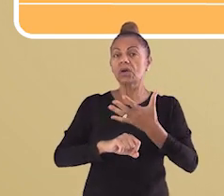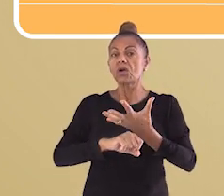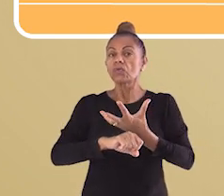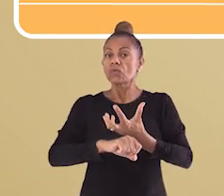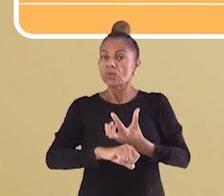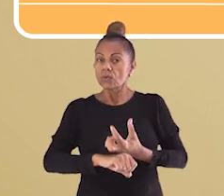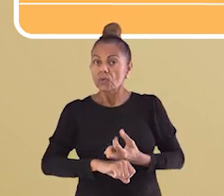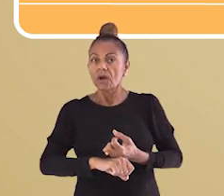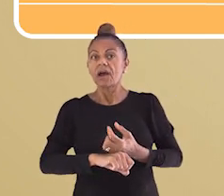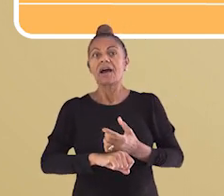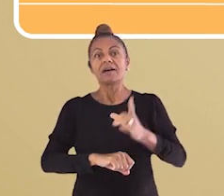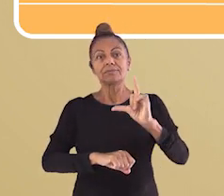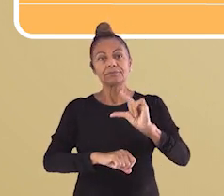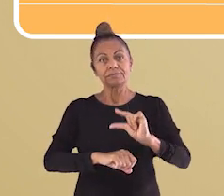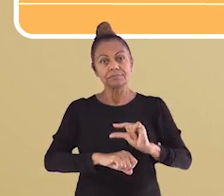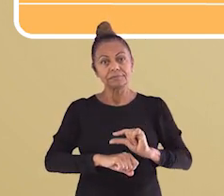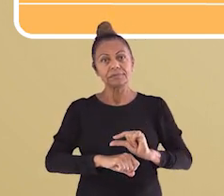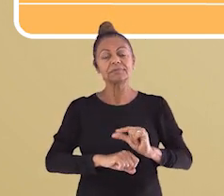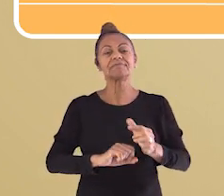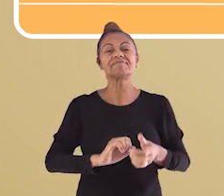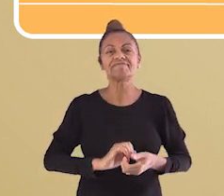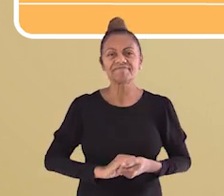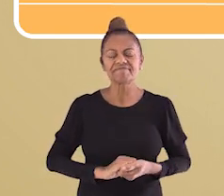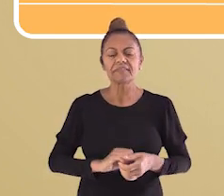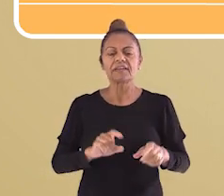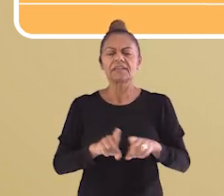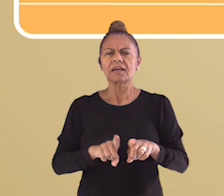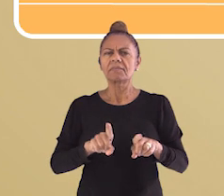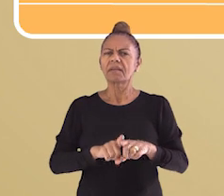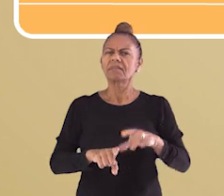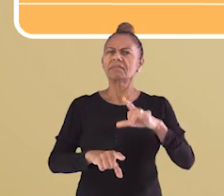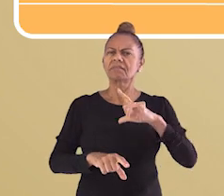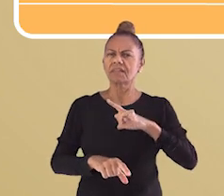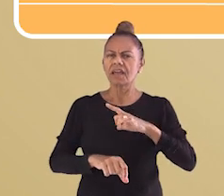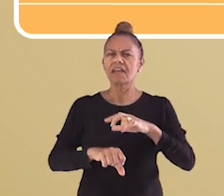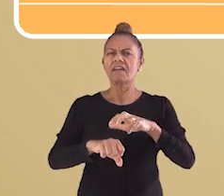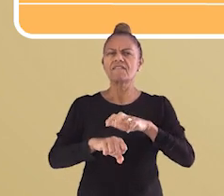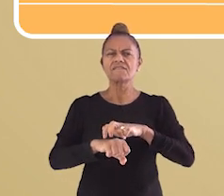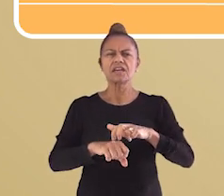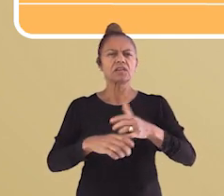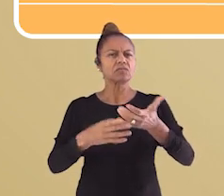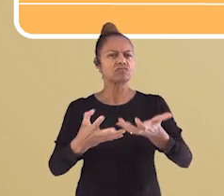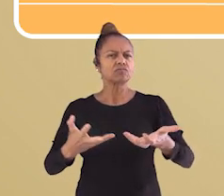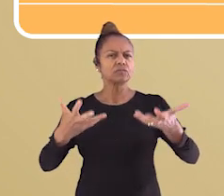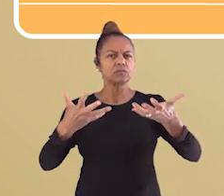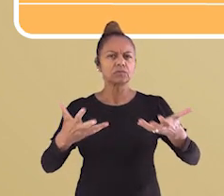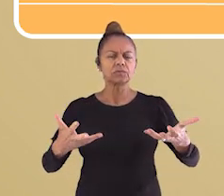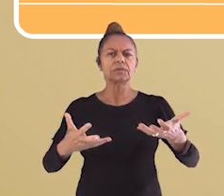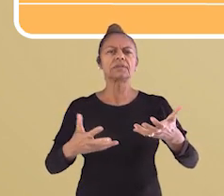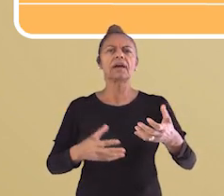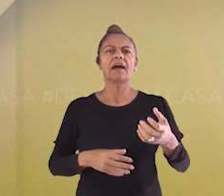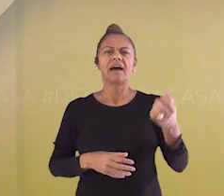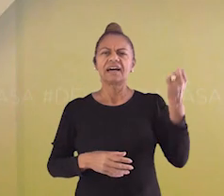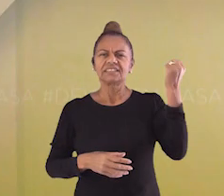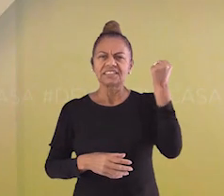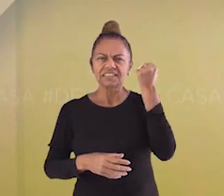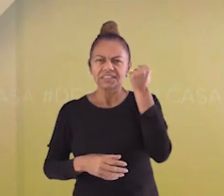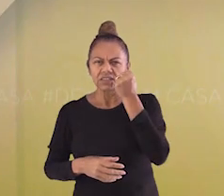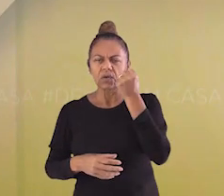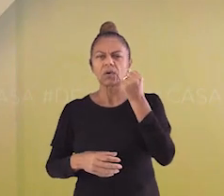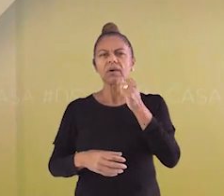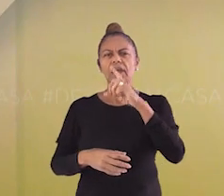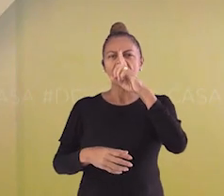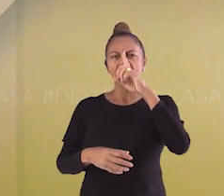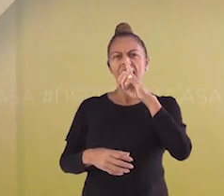verduras, porque a gente tem a hortaliça, tem a banana, tem cenoura, tem a abóbora e tem muitos outros. E aí a gente pode